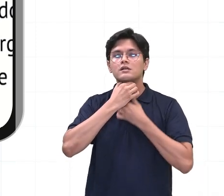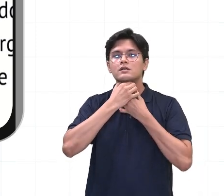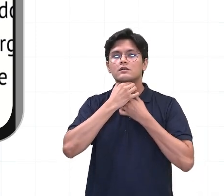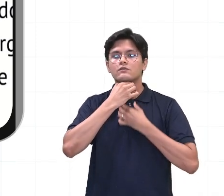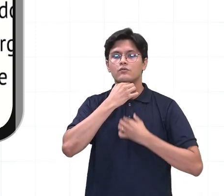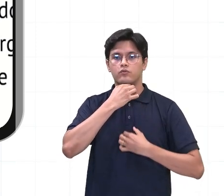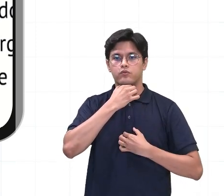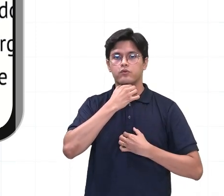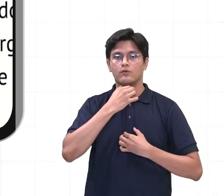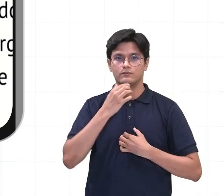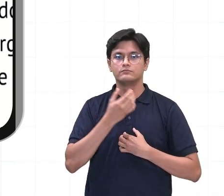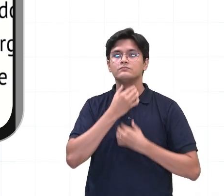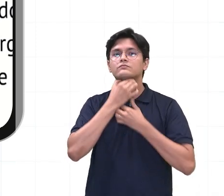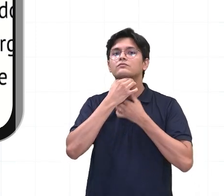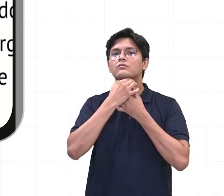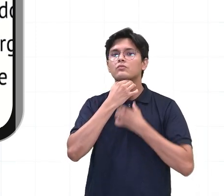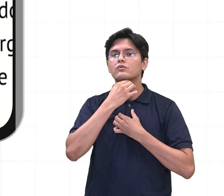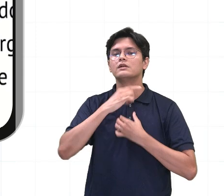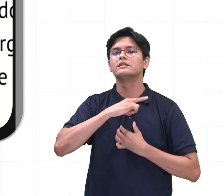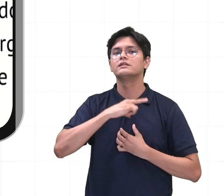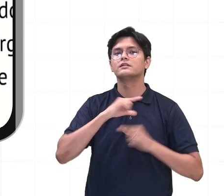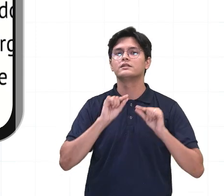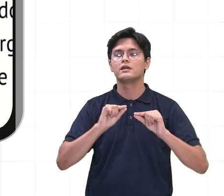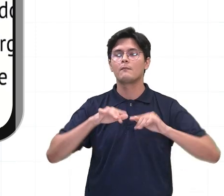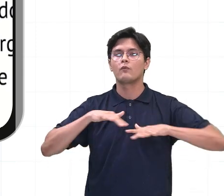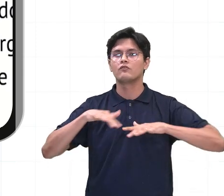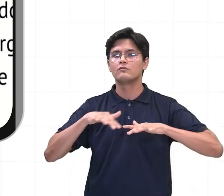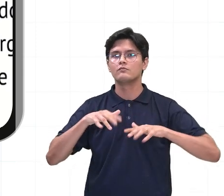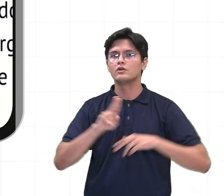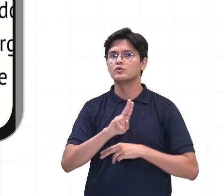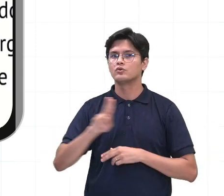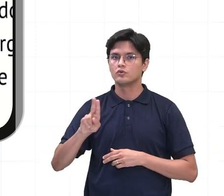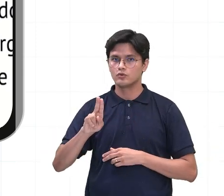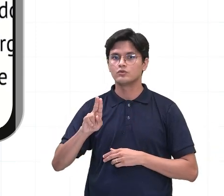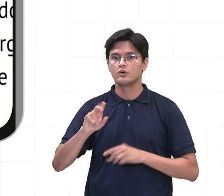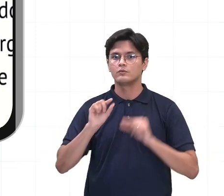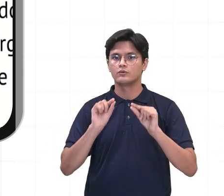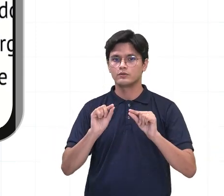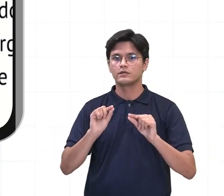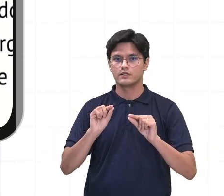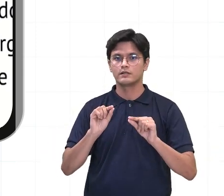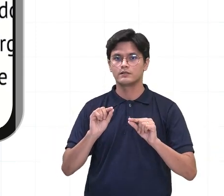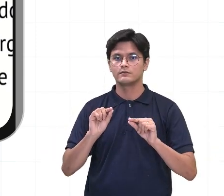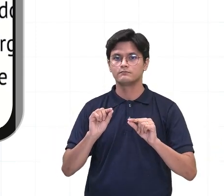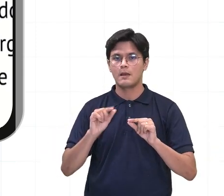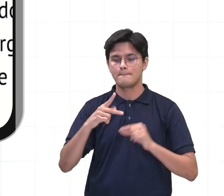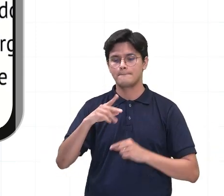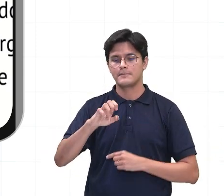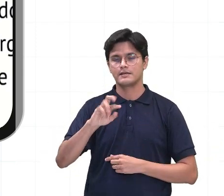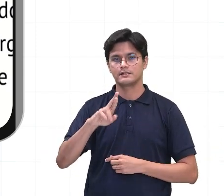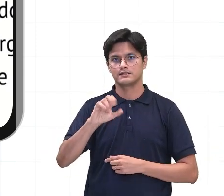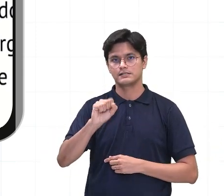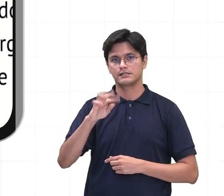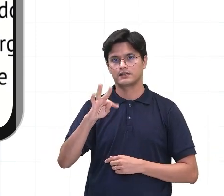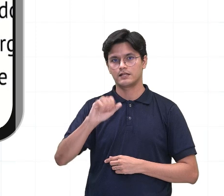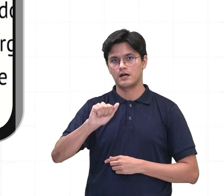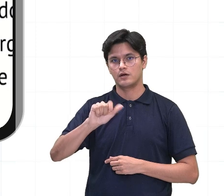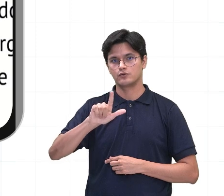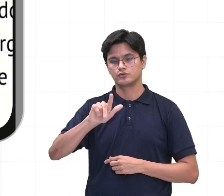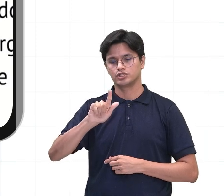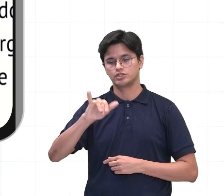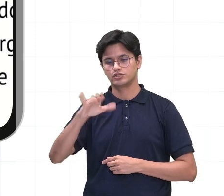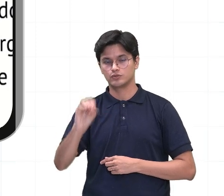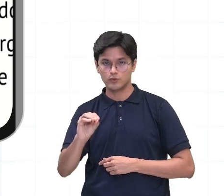que a gente engole, ele realiza um movimento que é chamado movimentos peristálticos. E aí o alimento ele